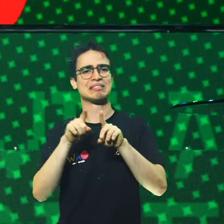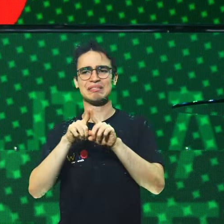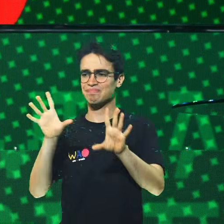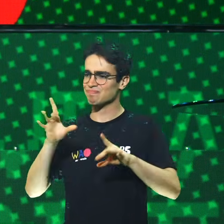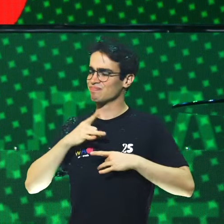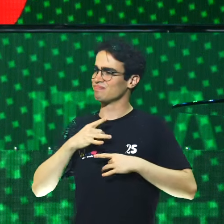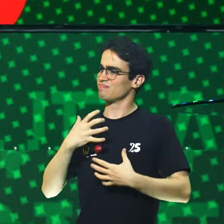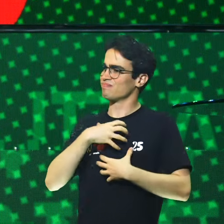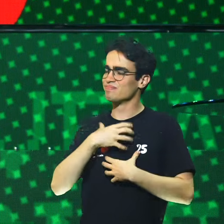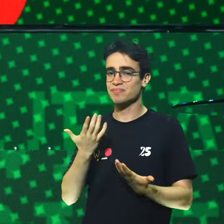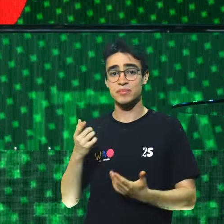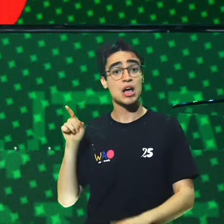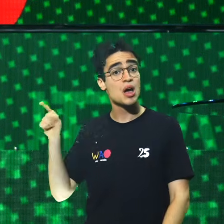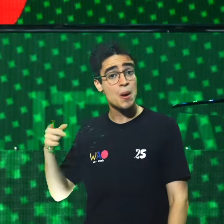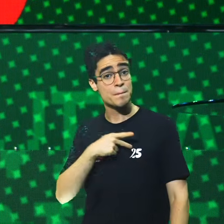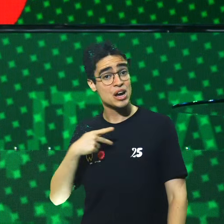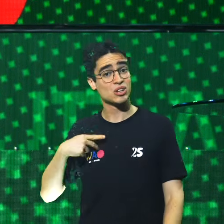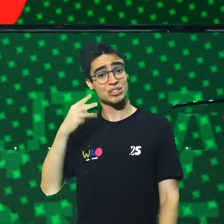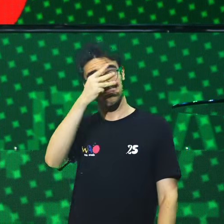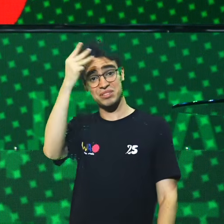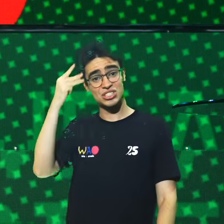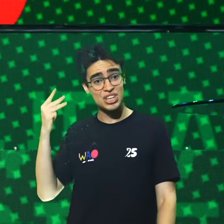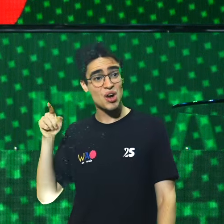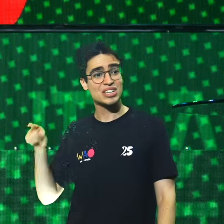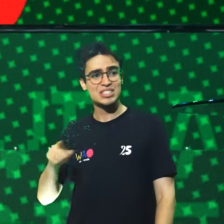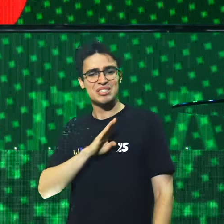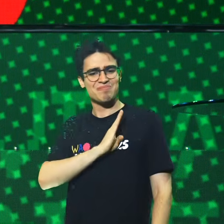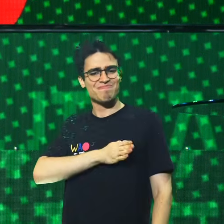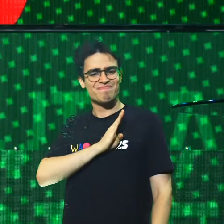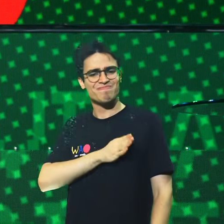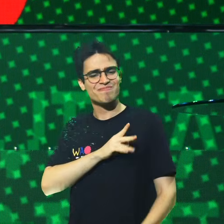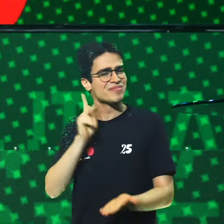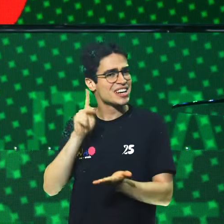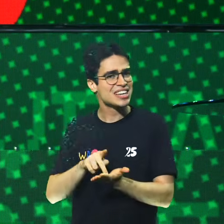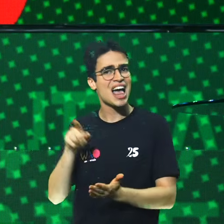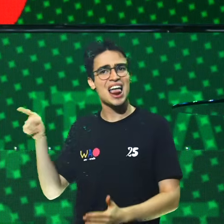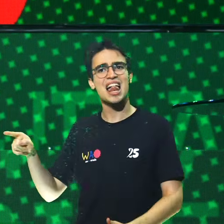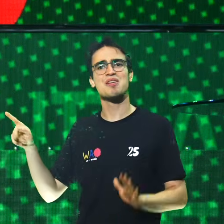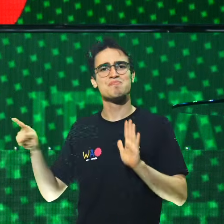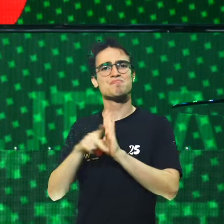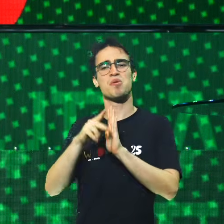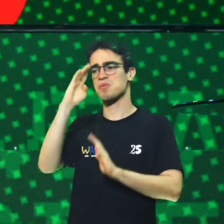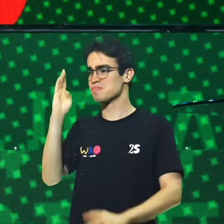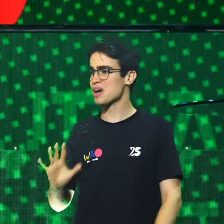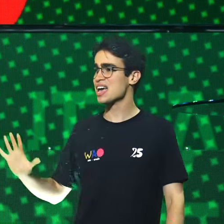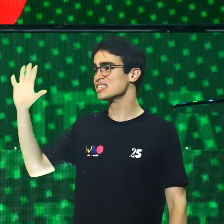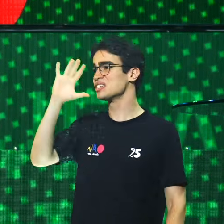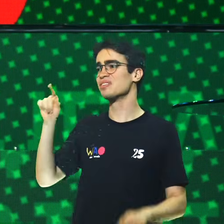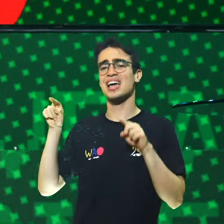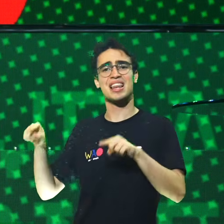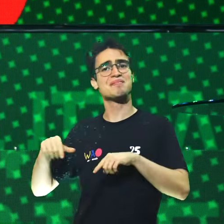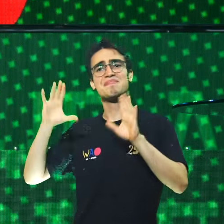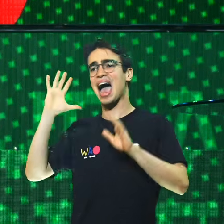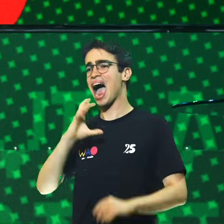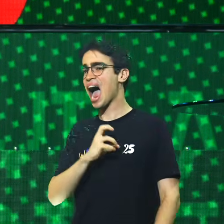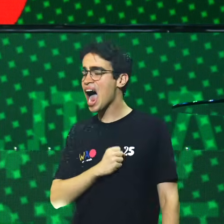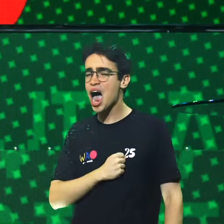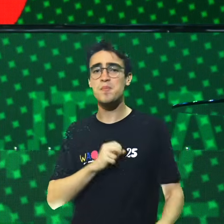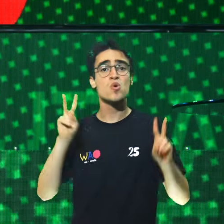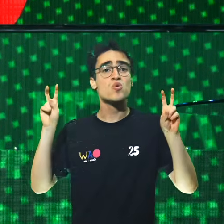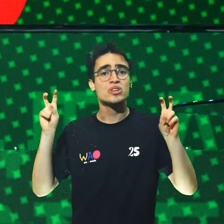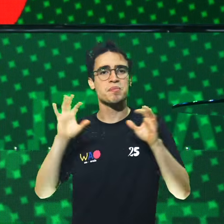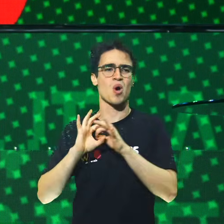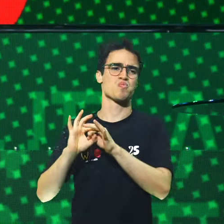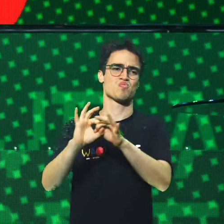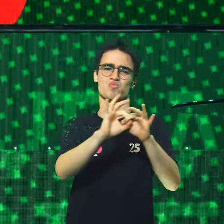Coração do seu pastor é um dos corações de pastores no Brasil que mais ama a unidade. Ele